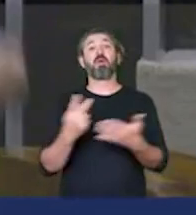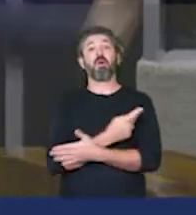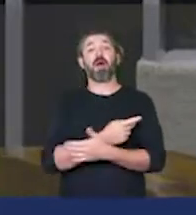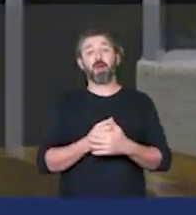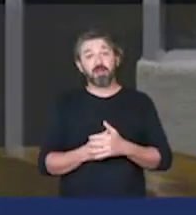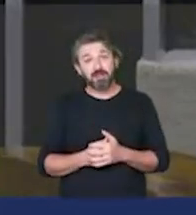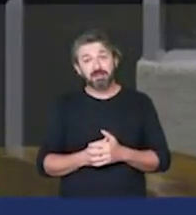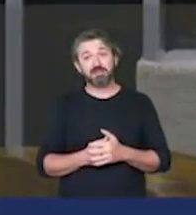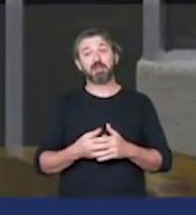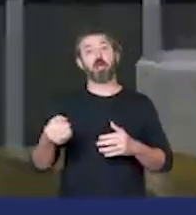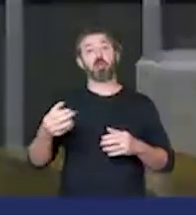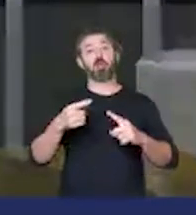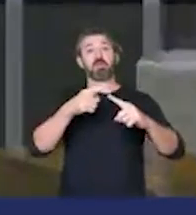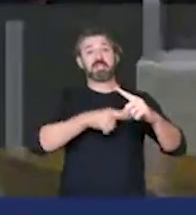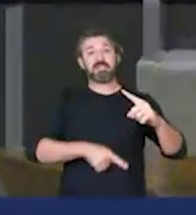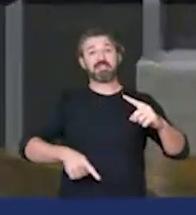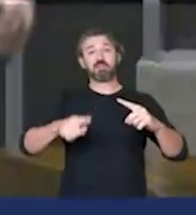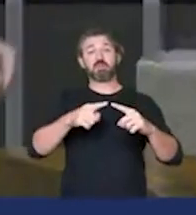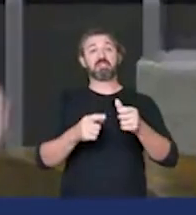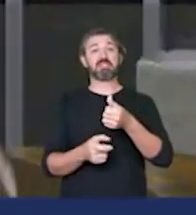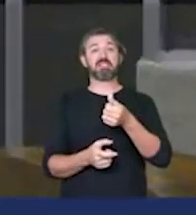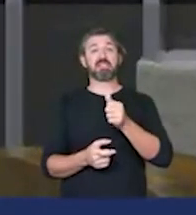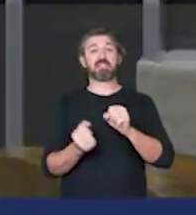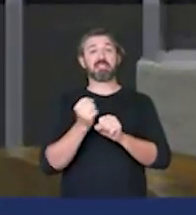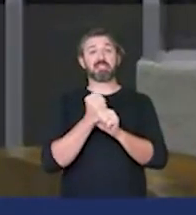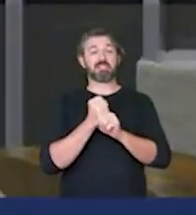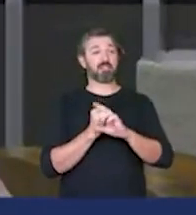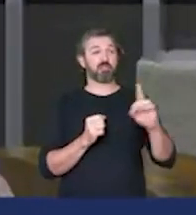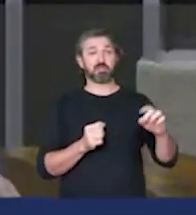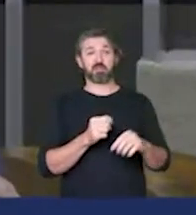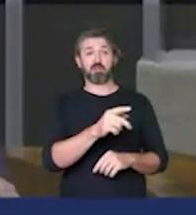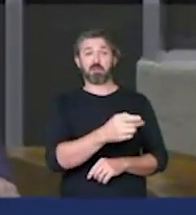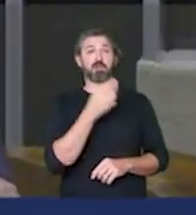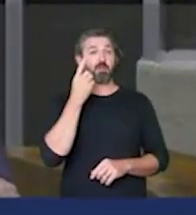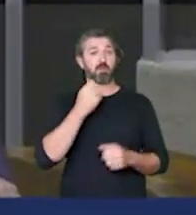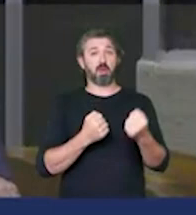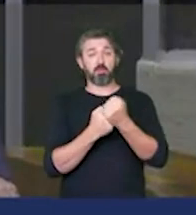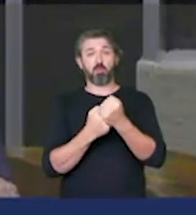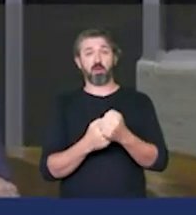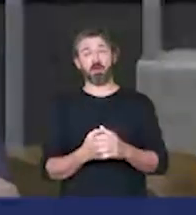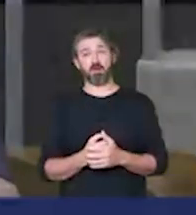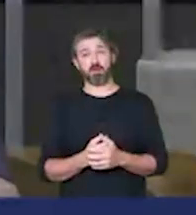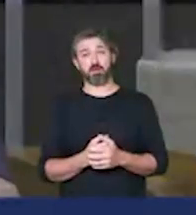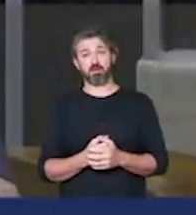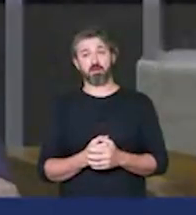aconteceu nesse novo ciclo de 6 anos das direitas que o deputado Kim apoia?